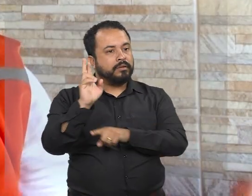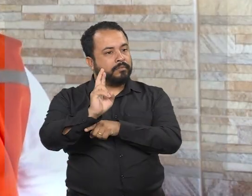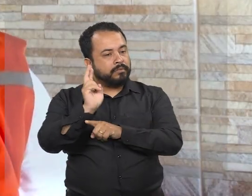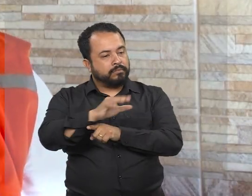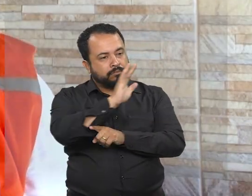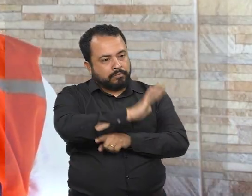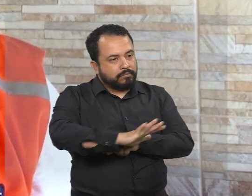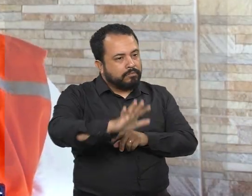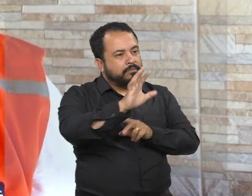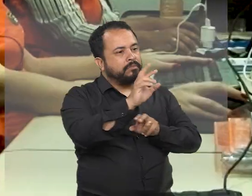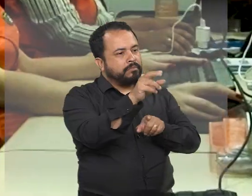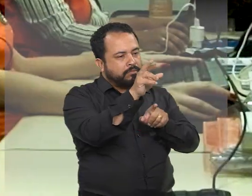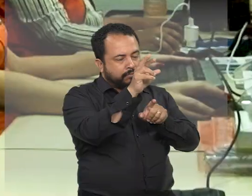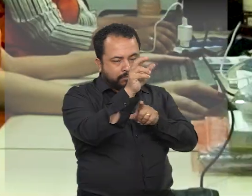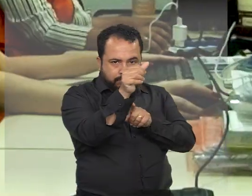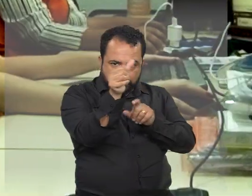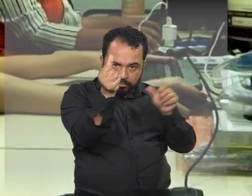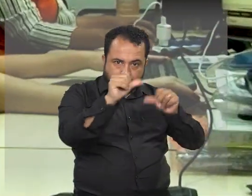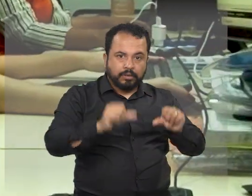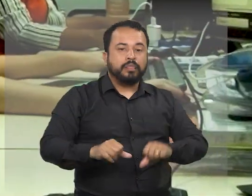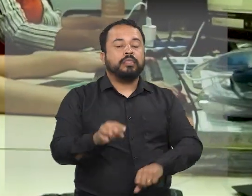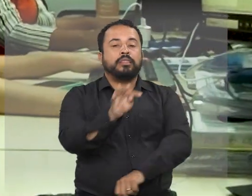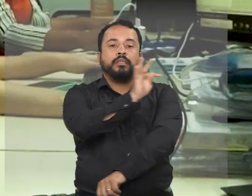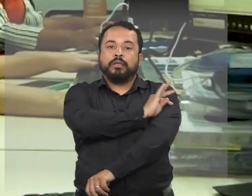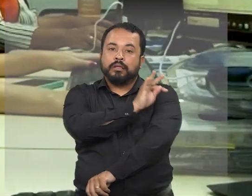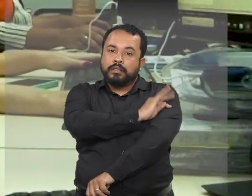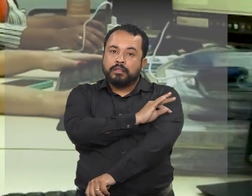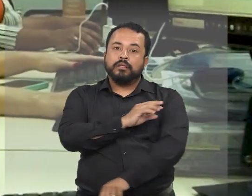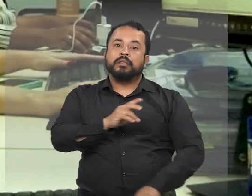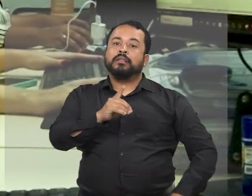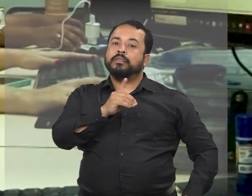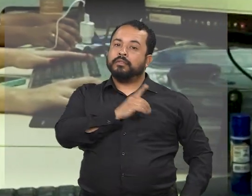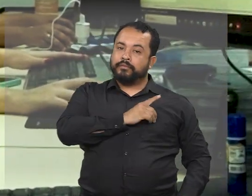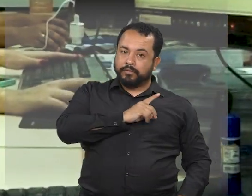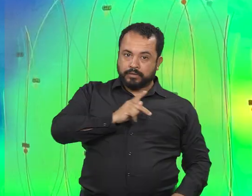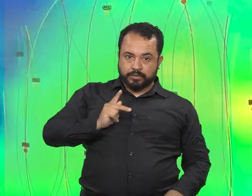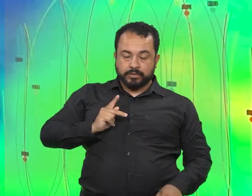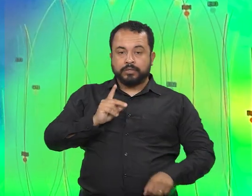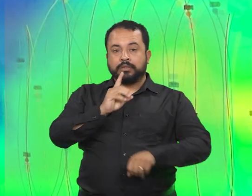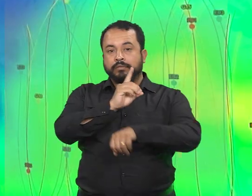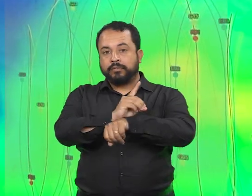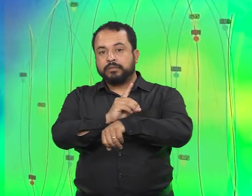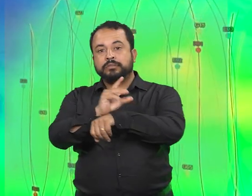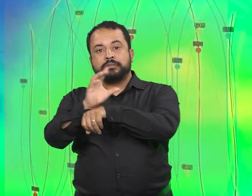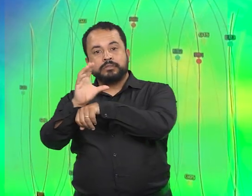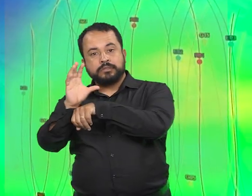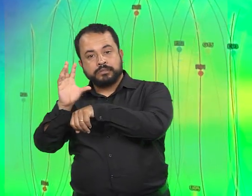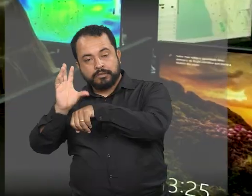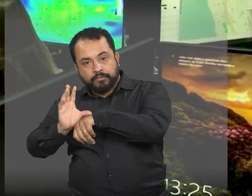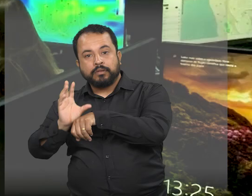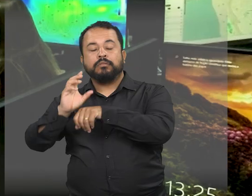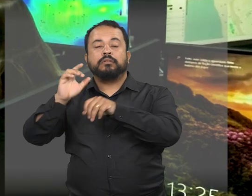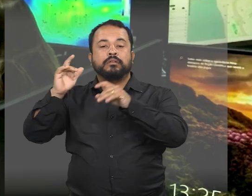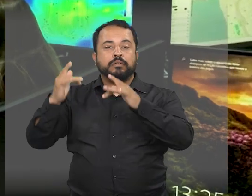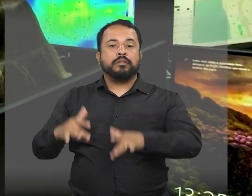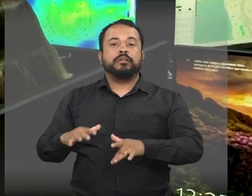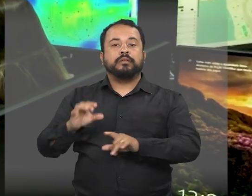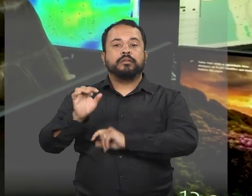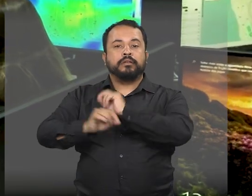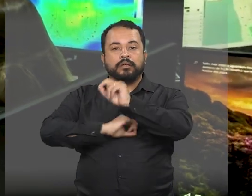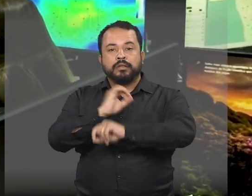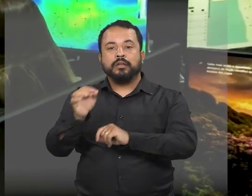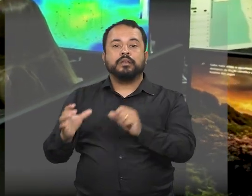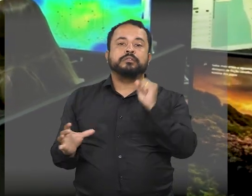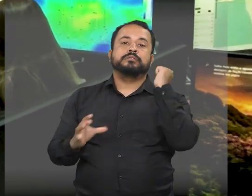todo o sistema de defesa civil. Os técnicos da defesa civil também tiveram a oportunidade nesse período de se capacitar, de buscar mais conhecimento. Isso fortalecendo,